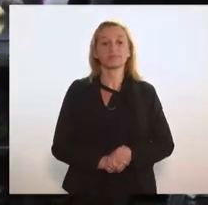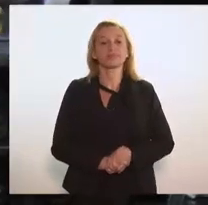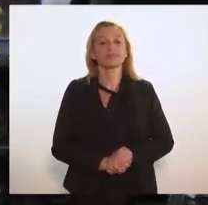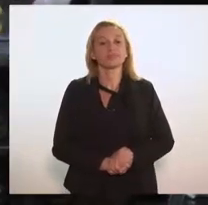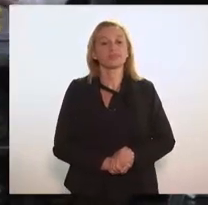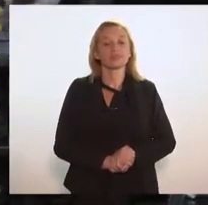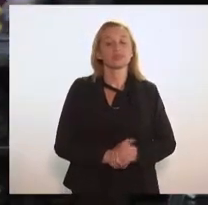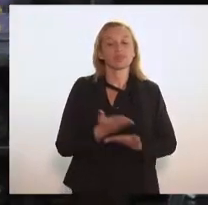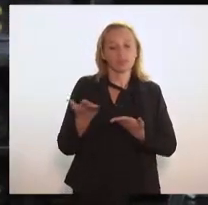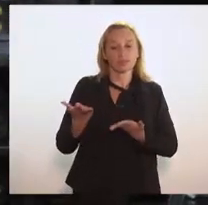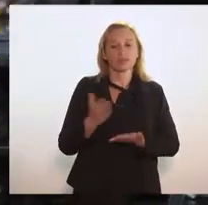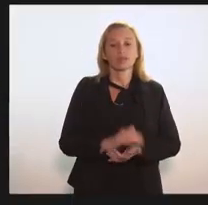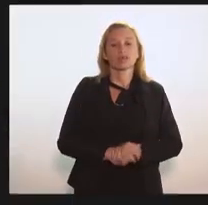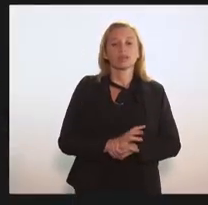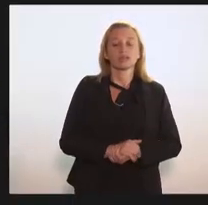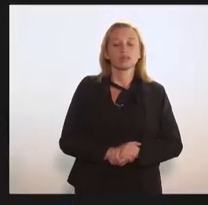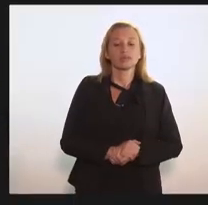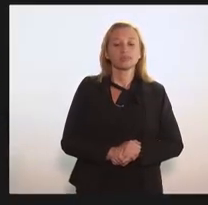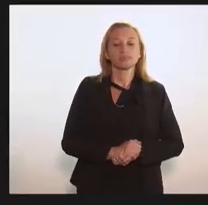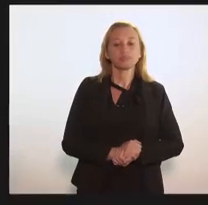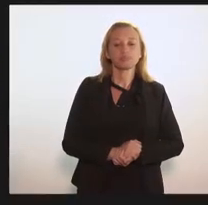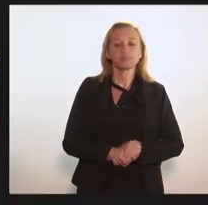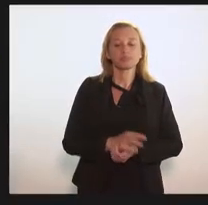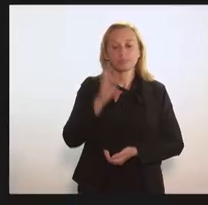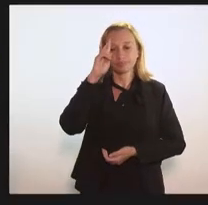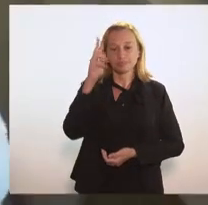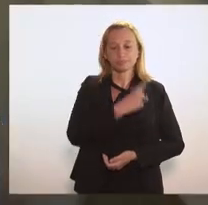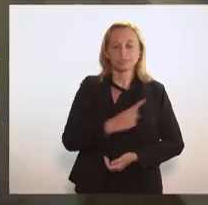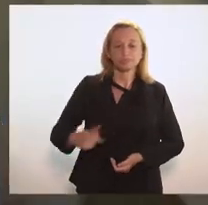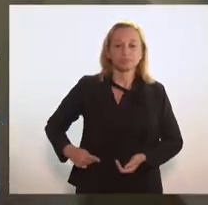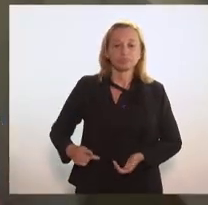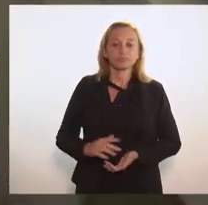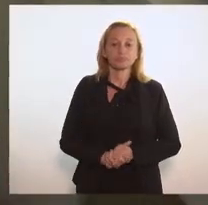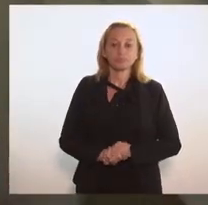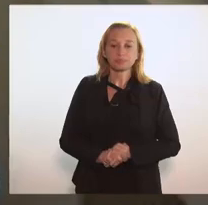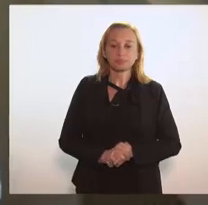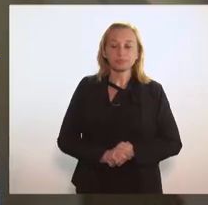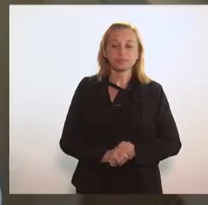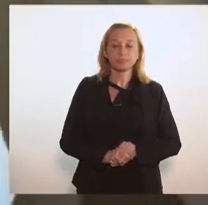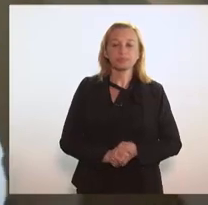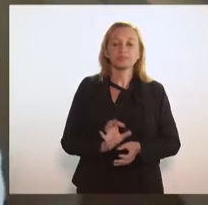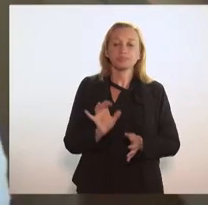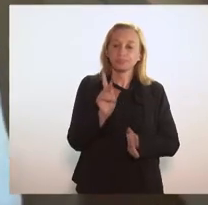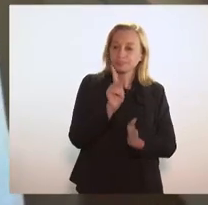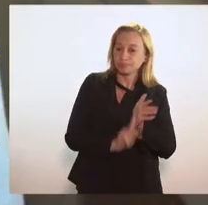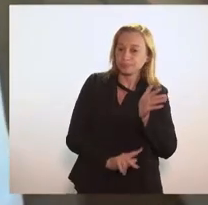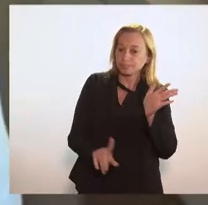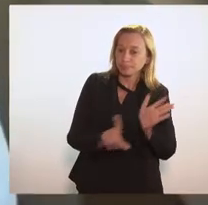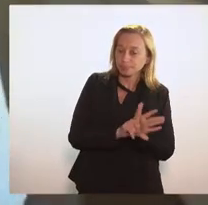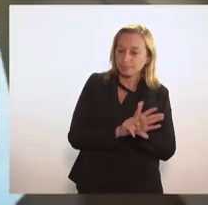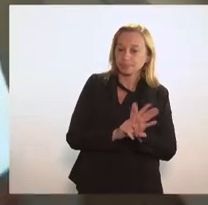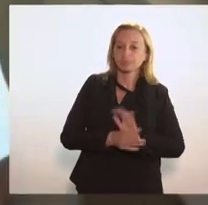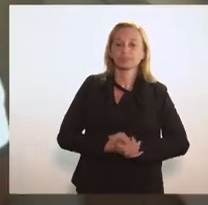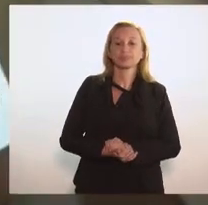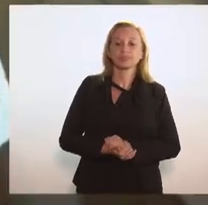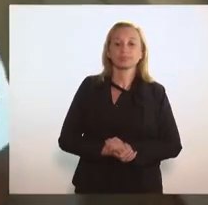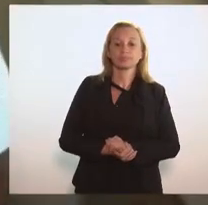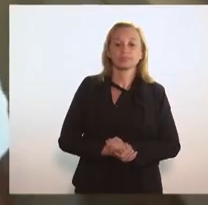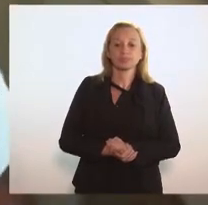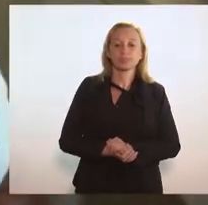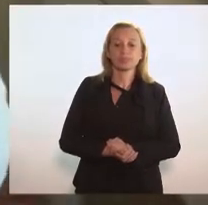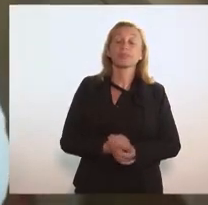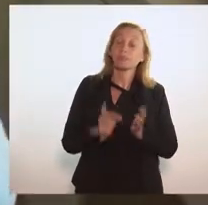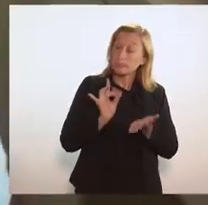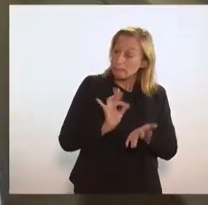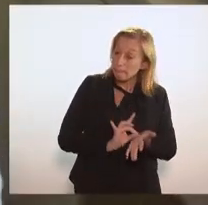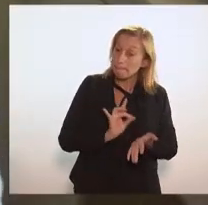intervenção uma por favor hoje o flash o o projeto de lei ele